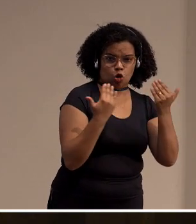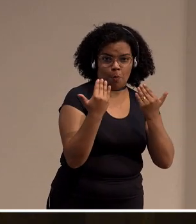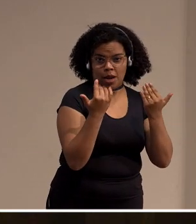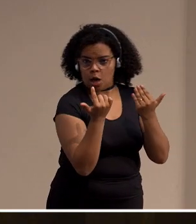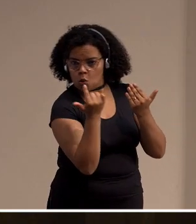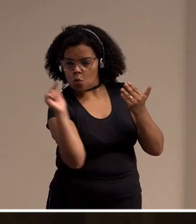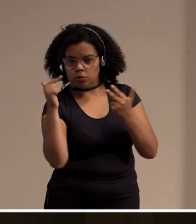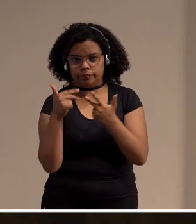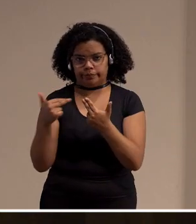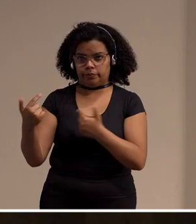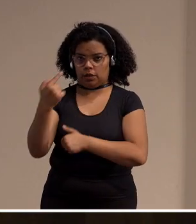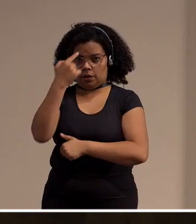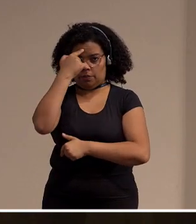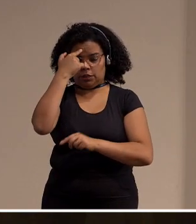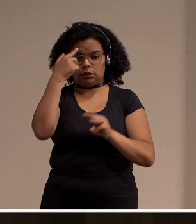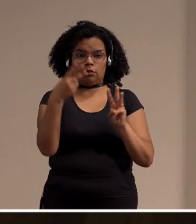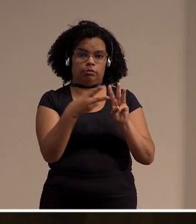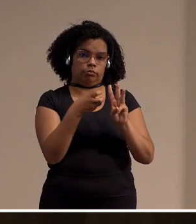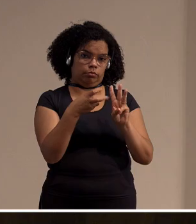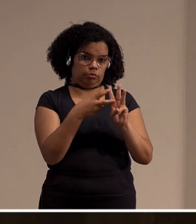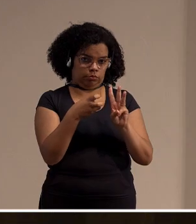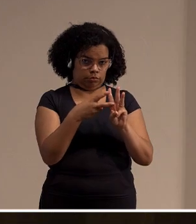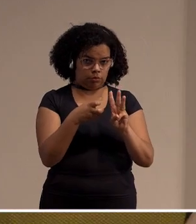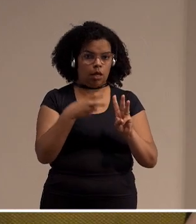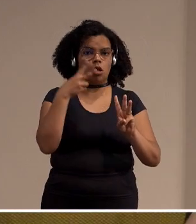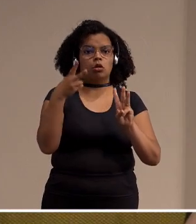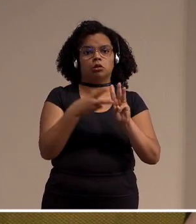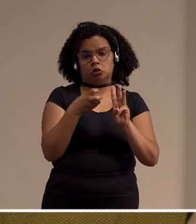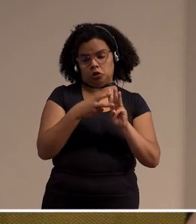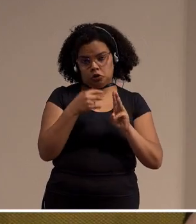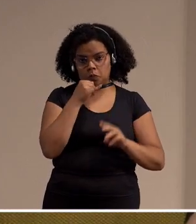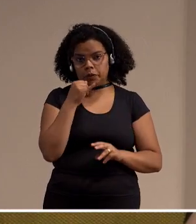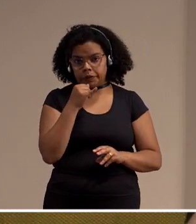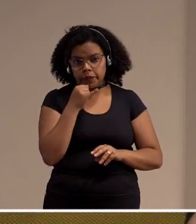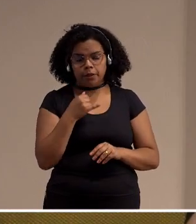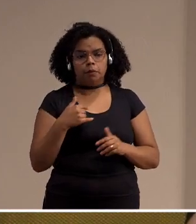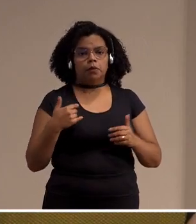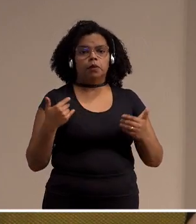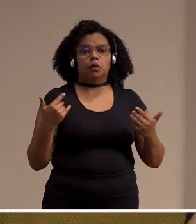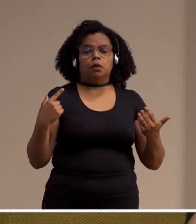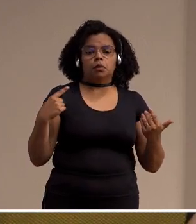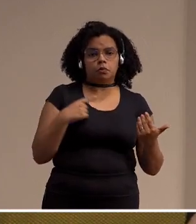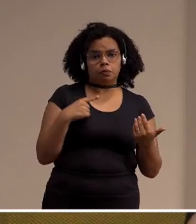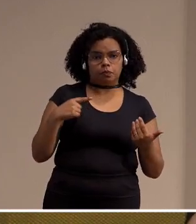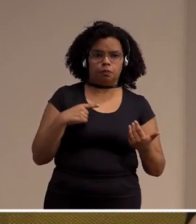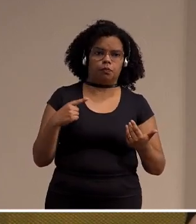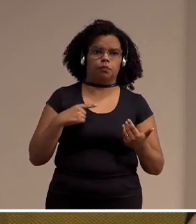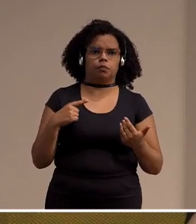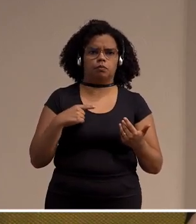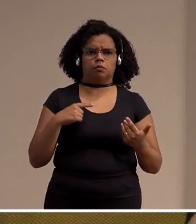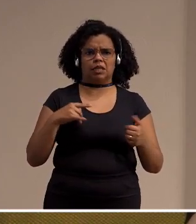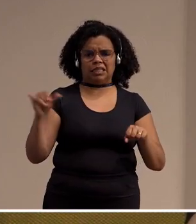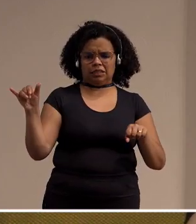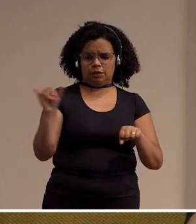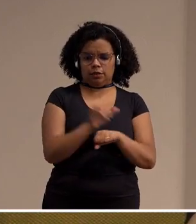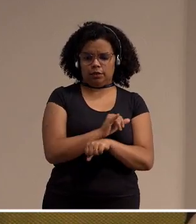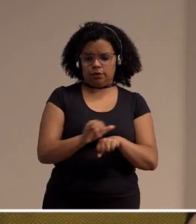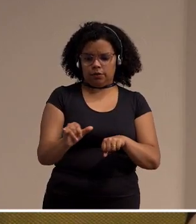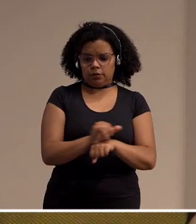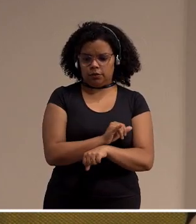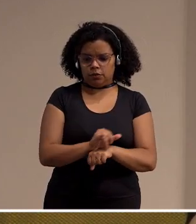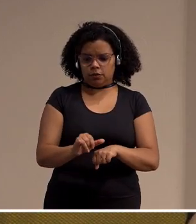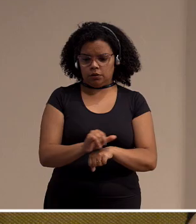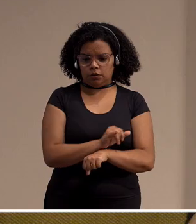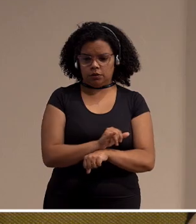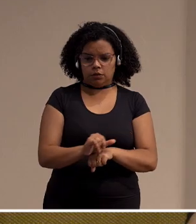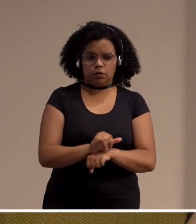que tinham um arquivo para compartilhar da situação, porque já tinham vivido um fim de mundo com a